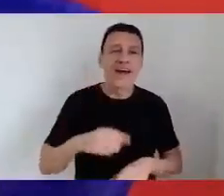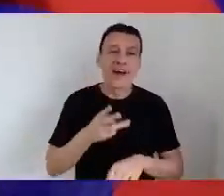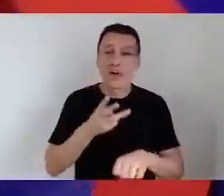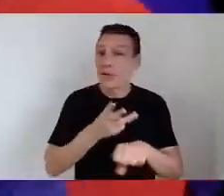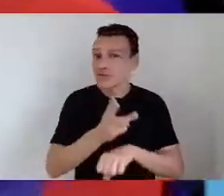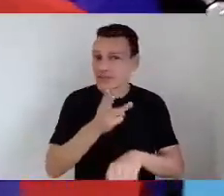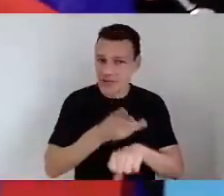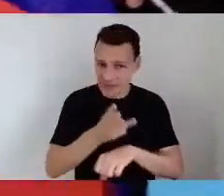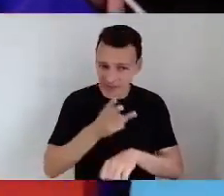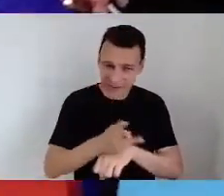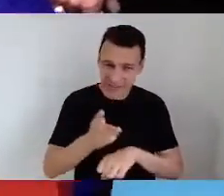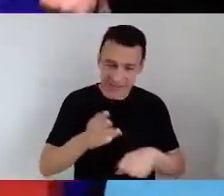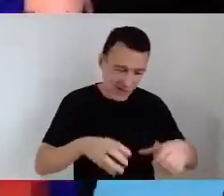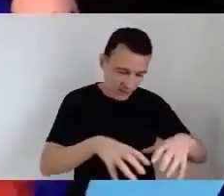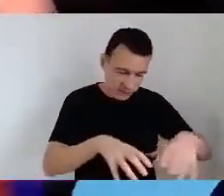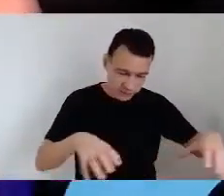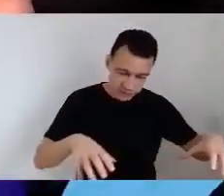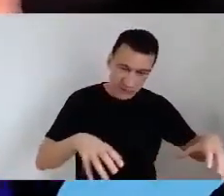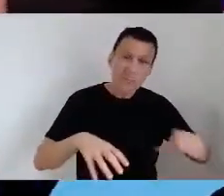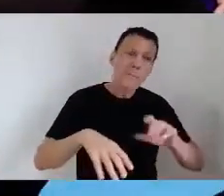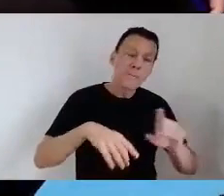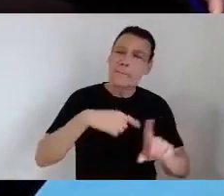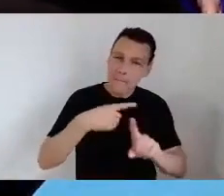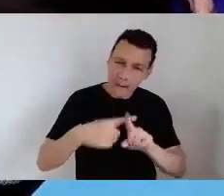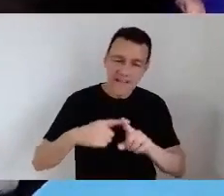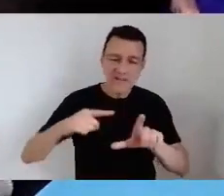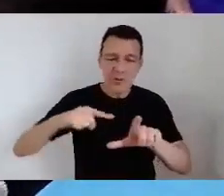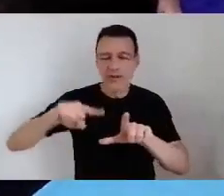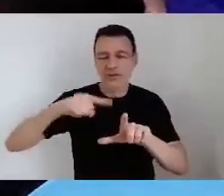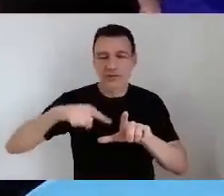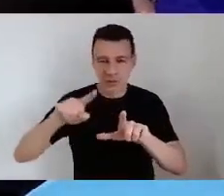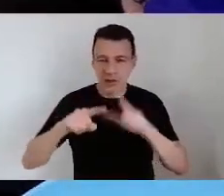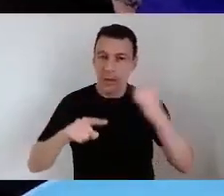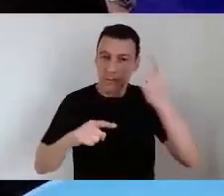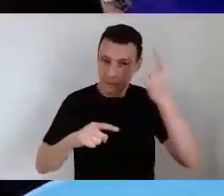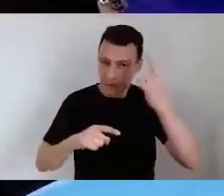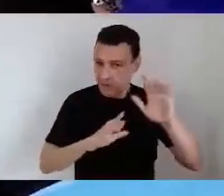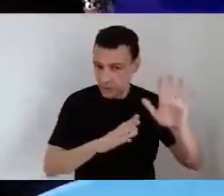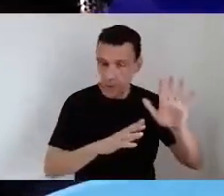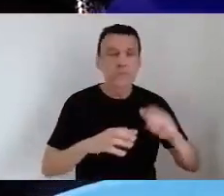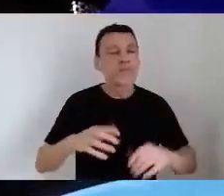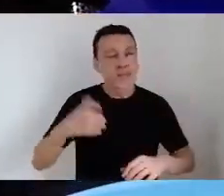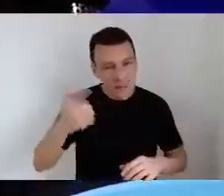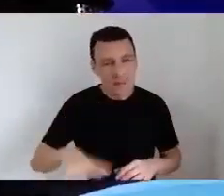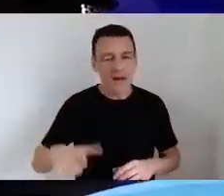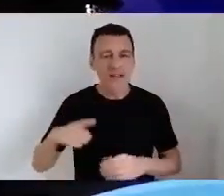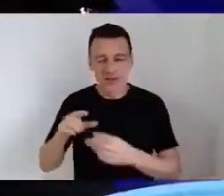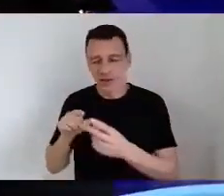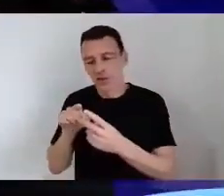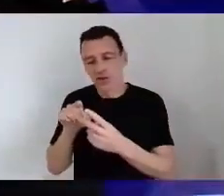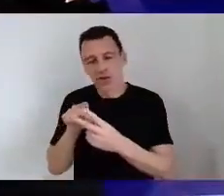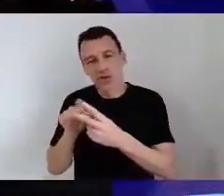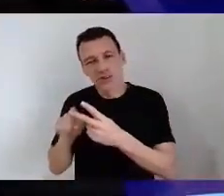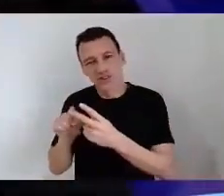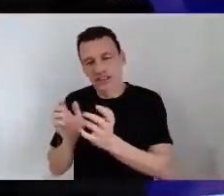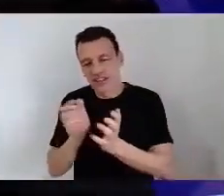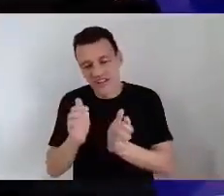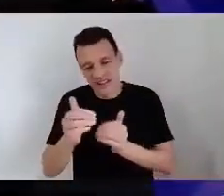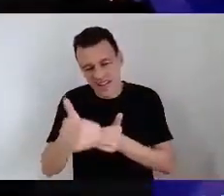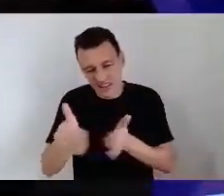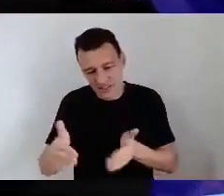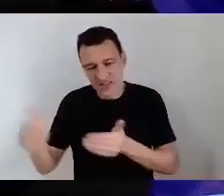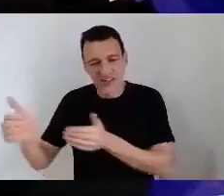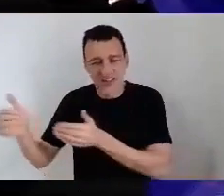com o Kindle, para o primeiro colocado. E outros 2 kits da FMA, juntamente com o Banco BTG Pactual, serão sorteados ao final da